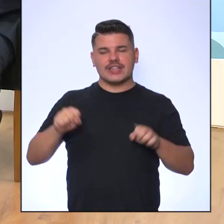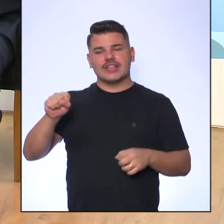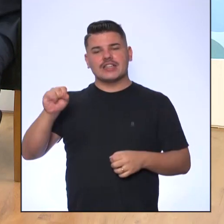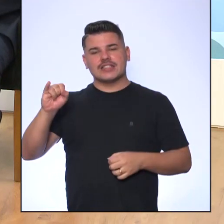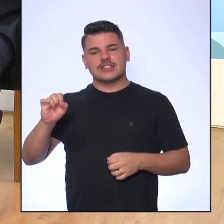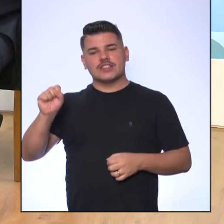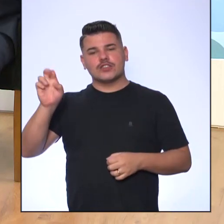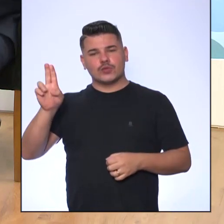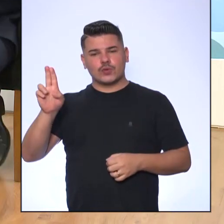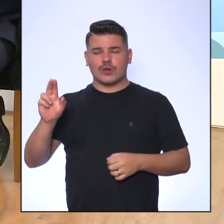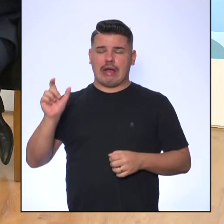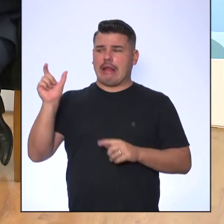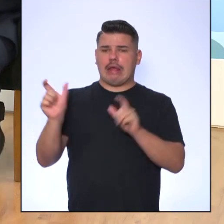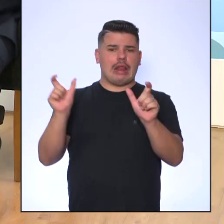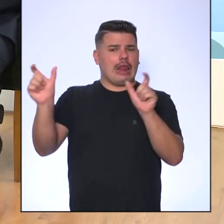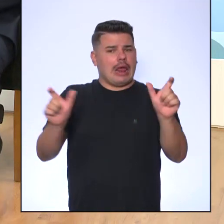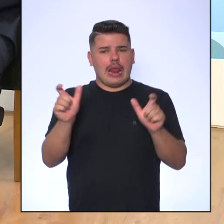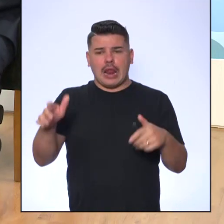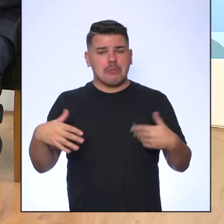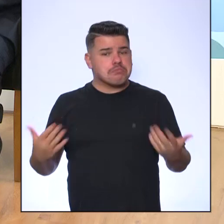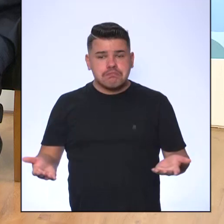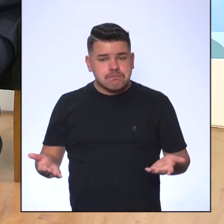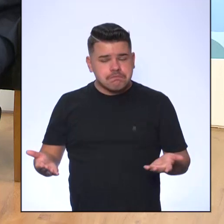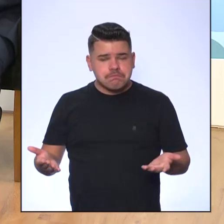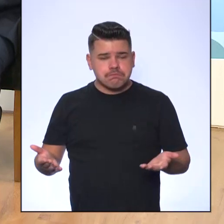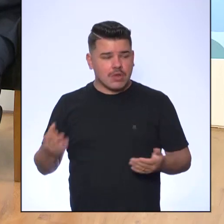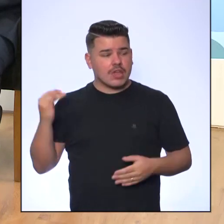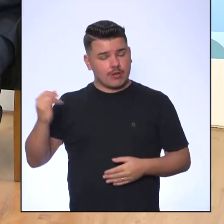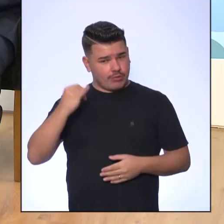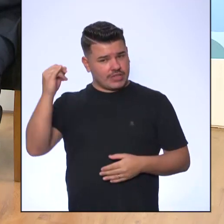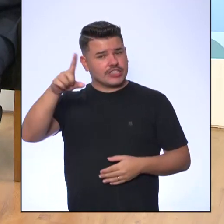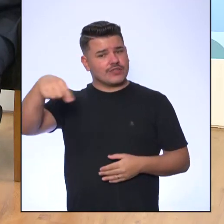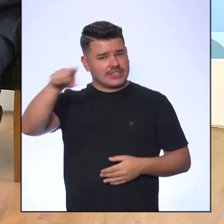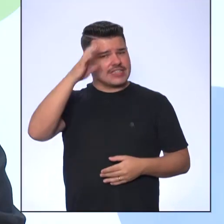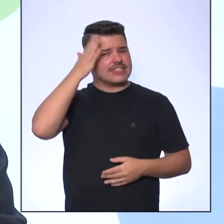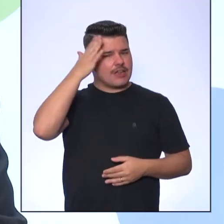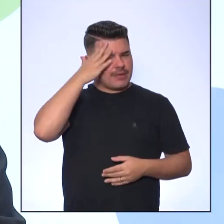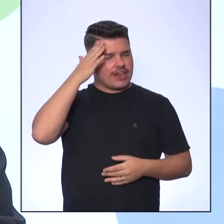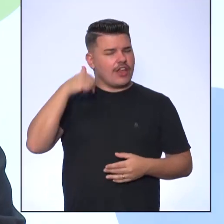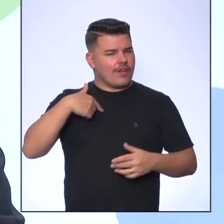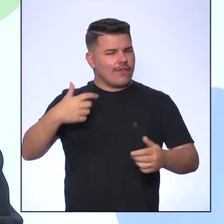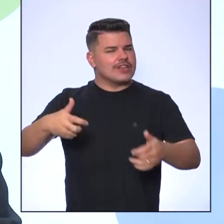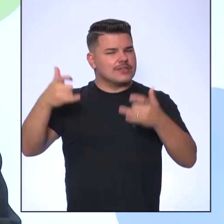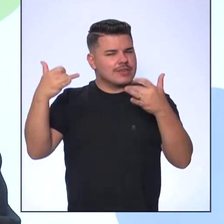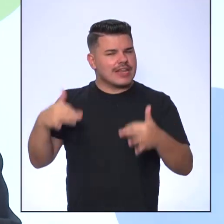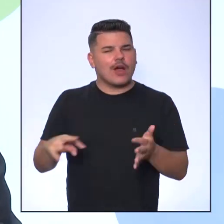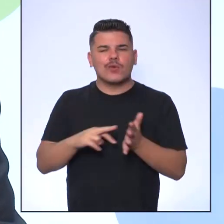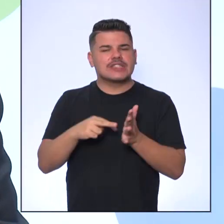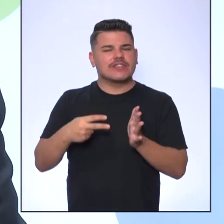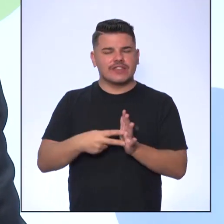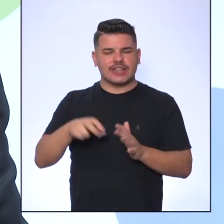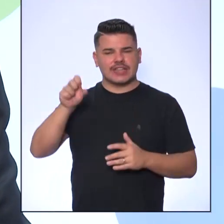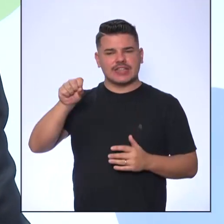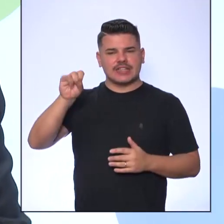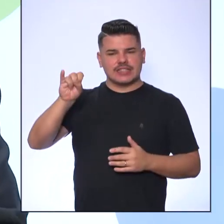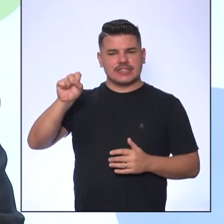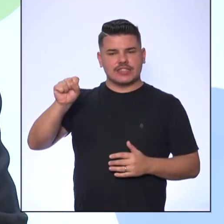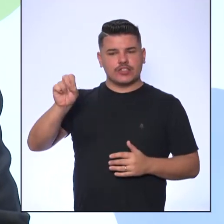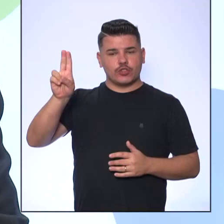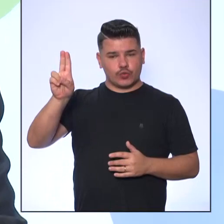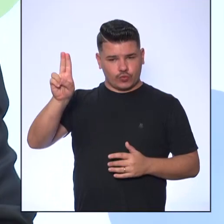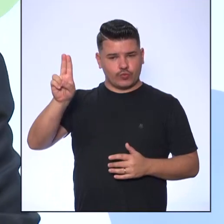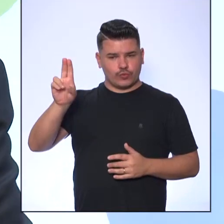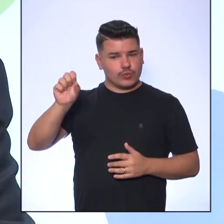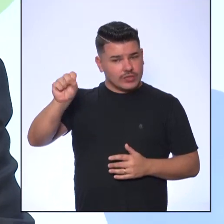de letrinha que é super importante. Eu vou começar explicando o que é o SISU, certo, gente? Que é a